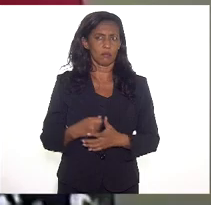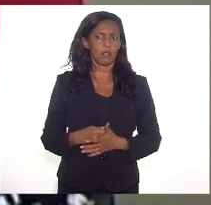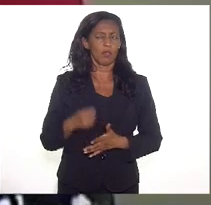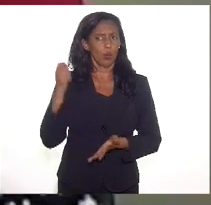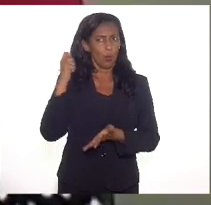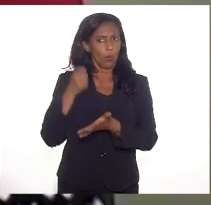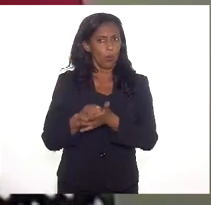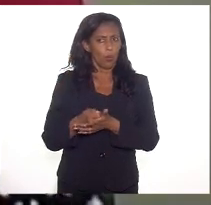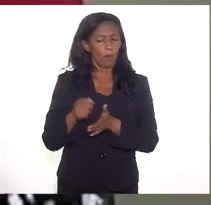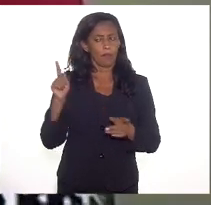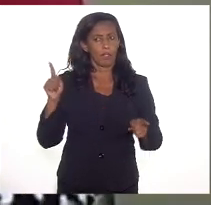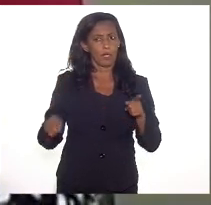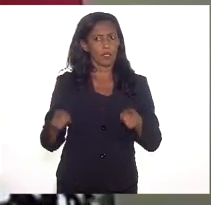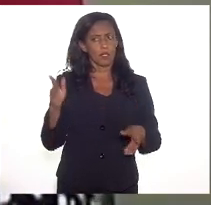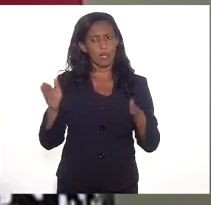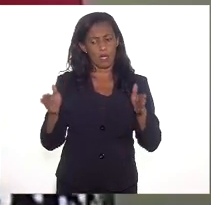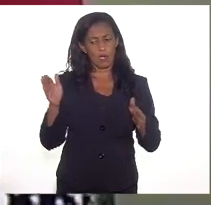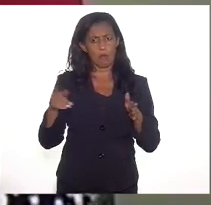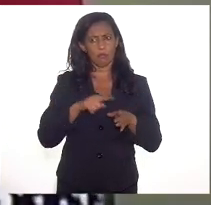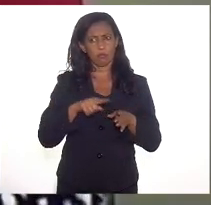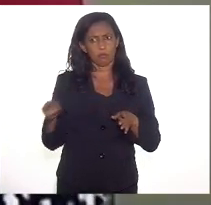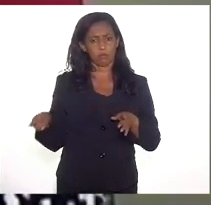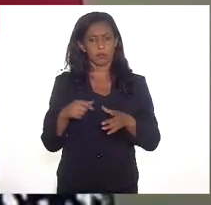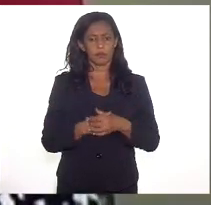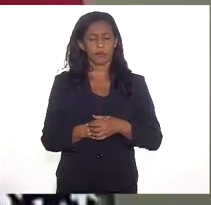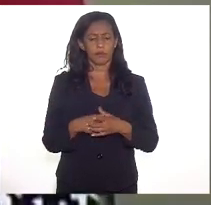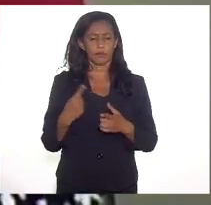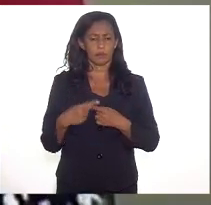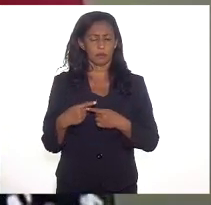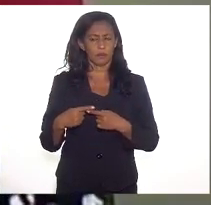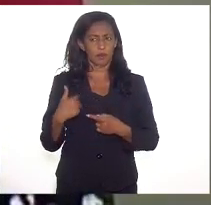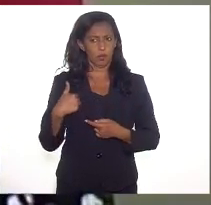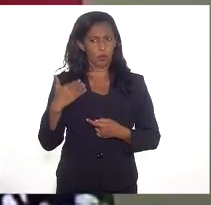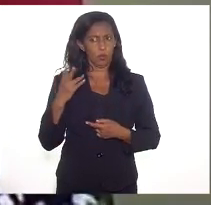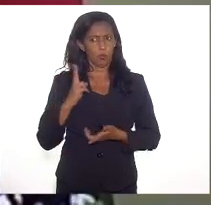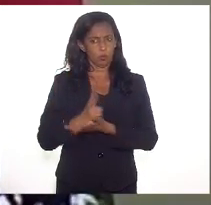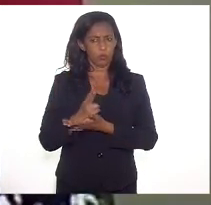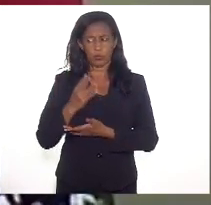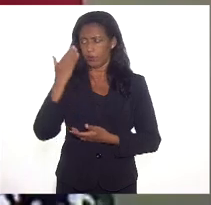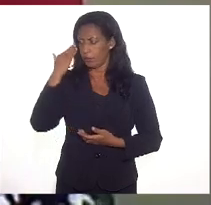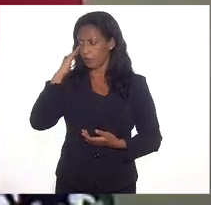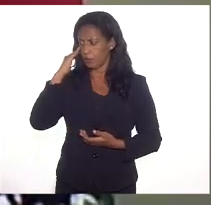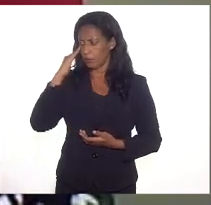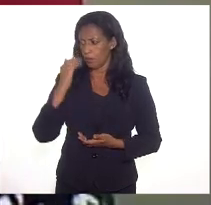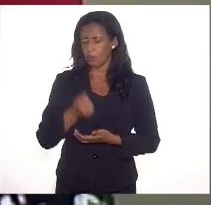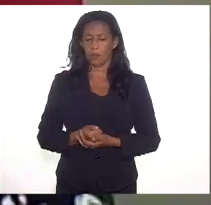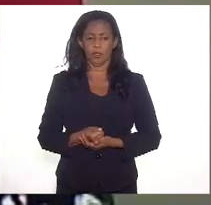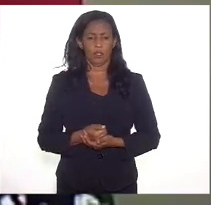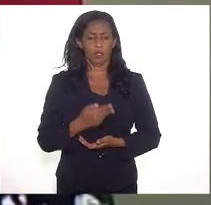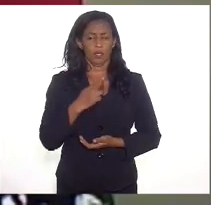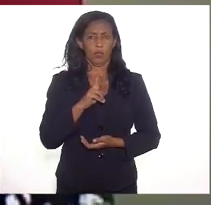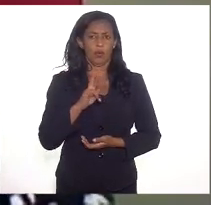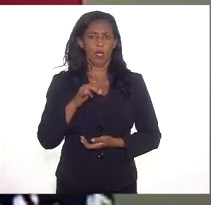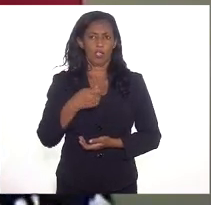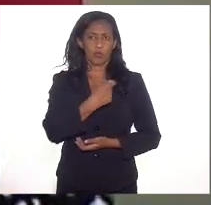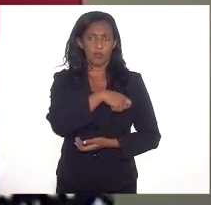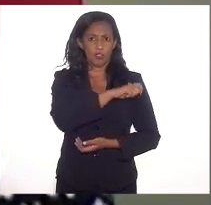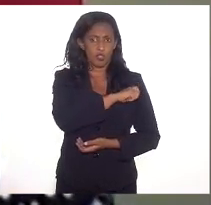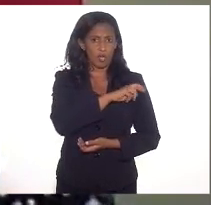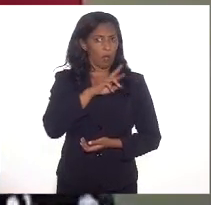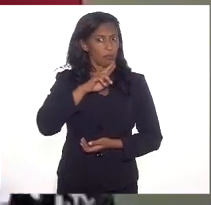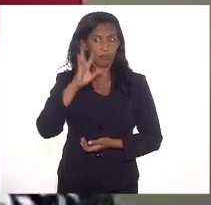cumprir esse prazo, porque continuo entendendo que a questão do regime de recuperação fiscal ainda não